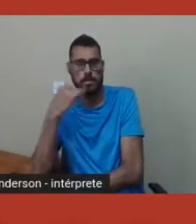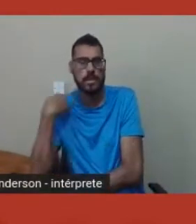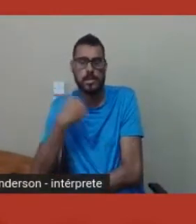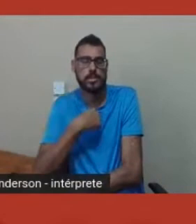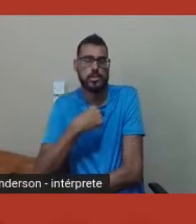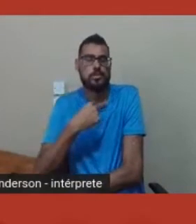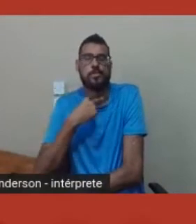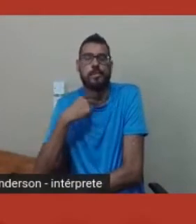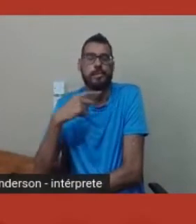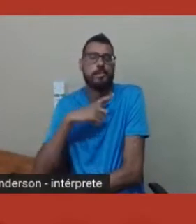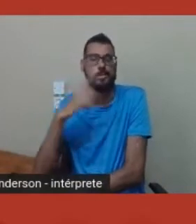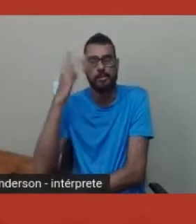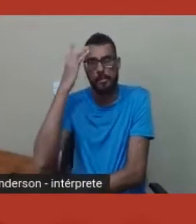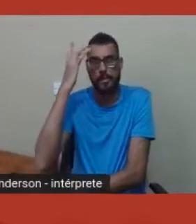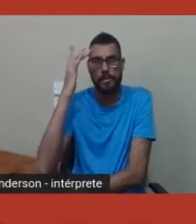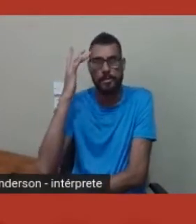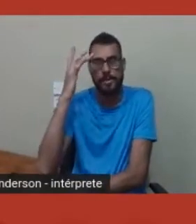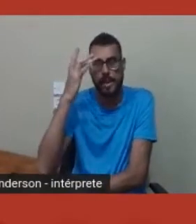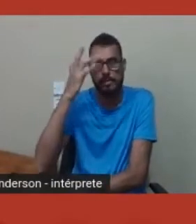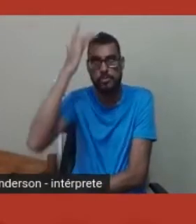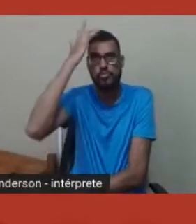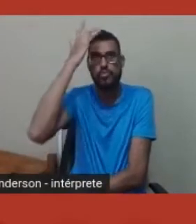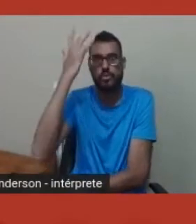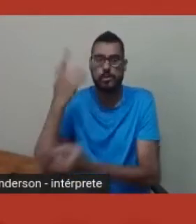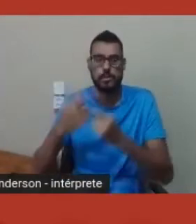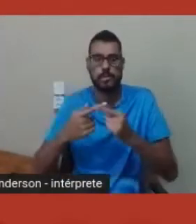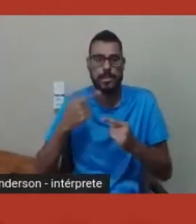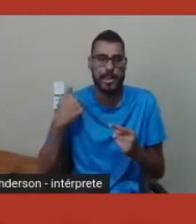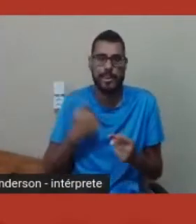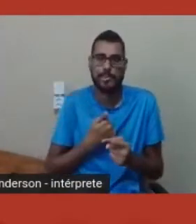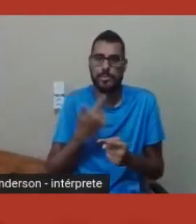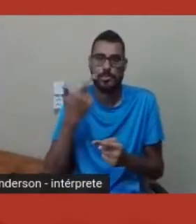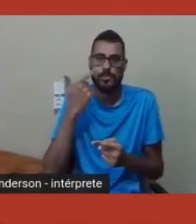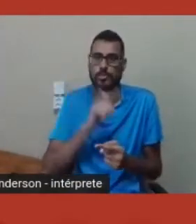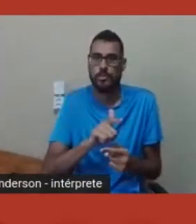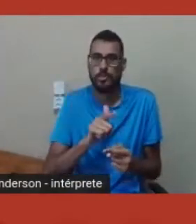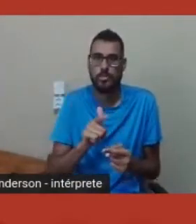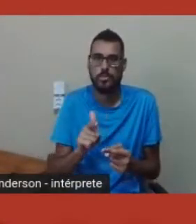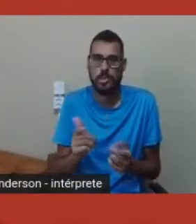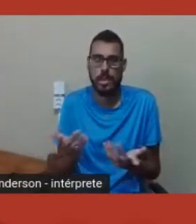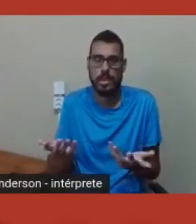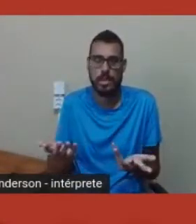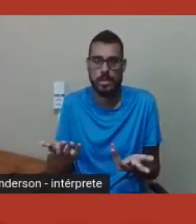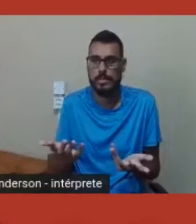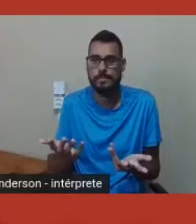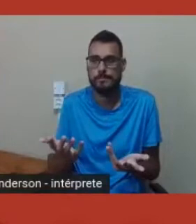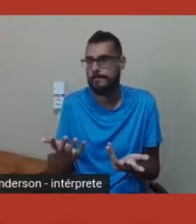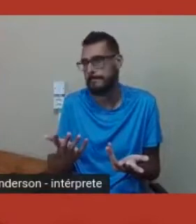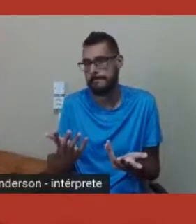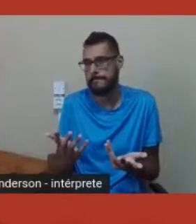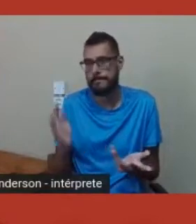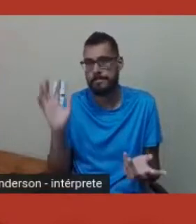muito absurdas, porque a gente não vai chegar em lugar nenhum com elas, certo?